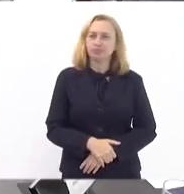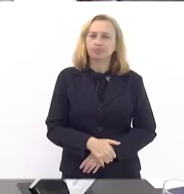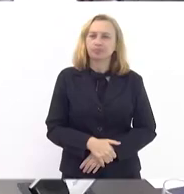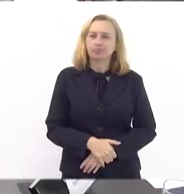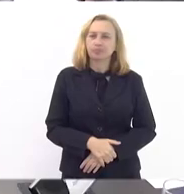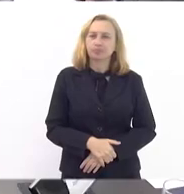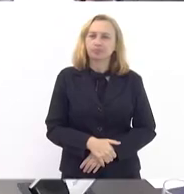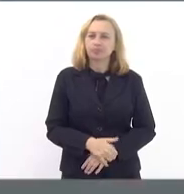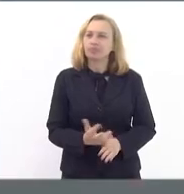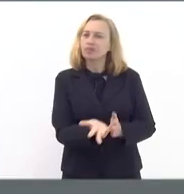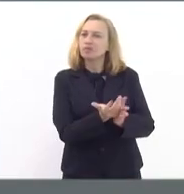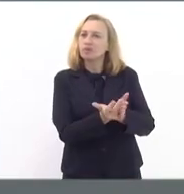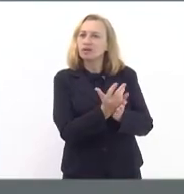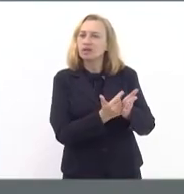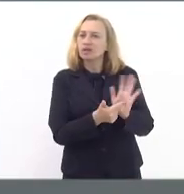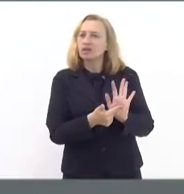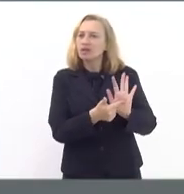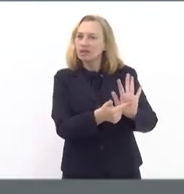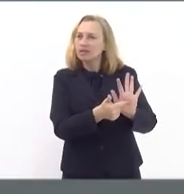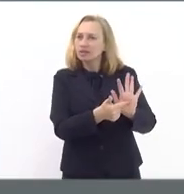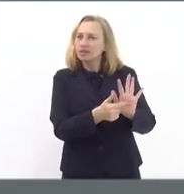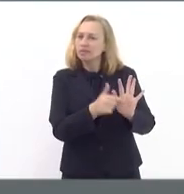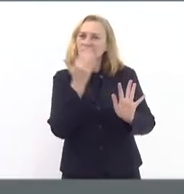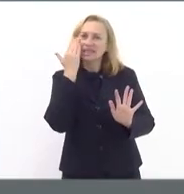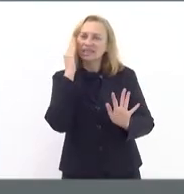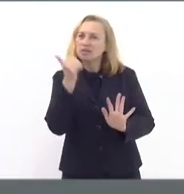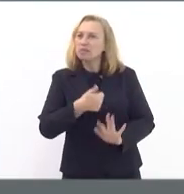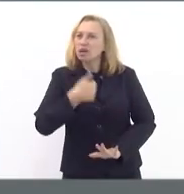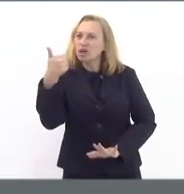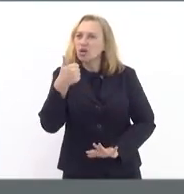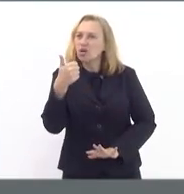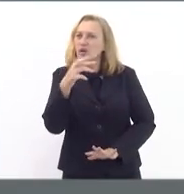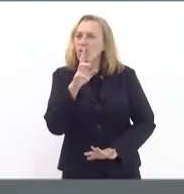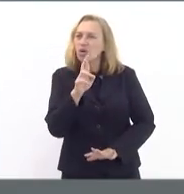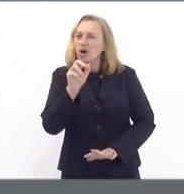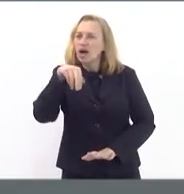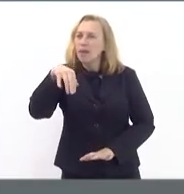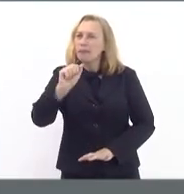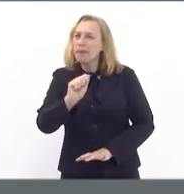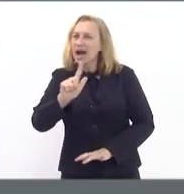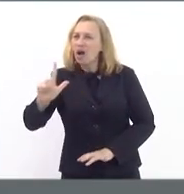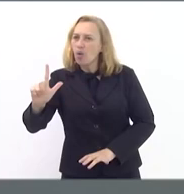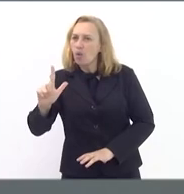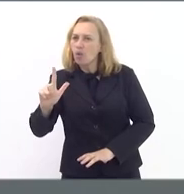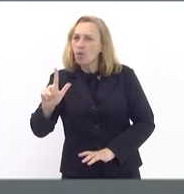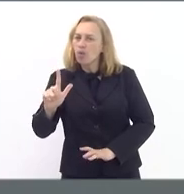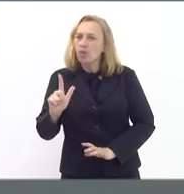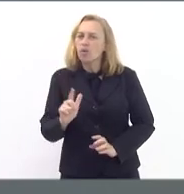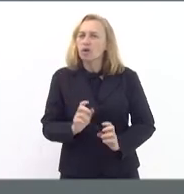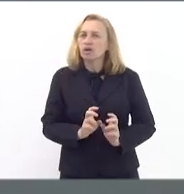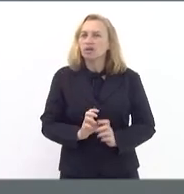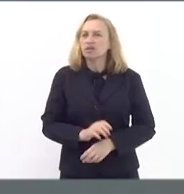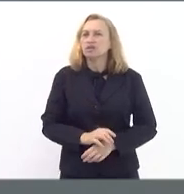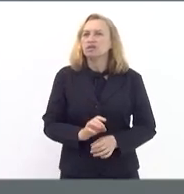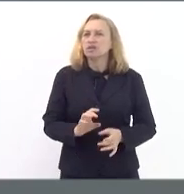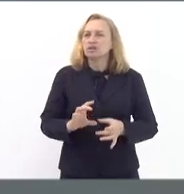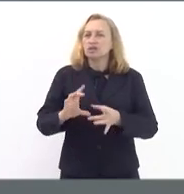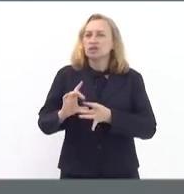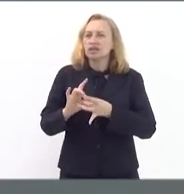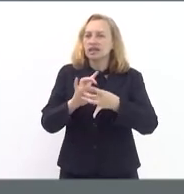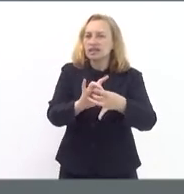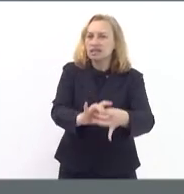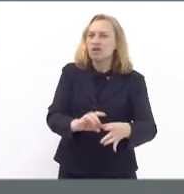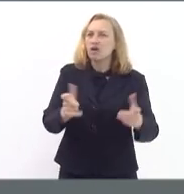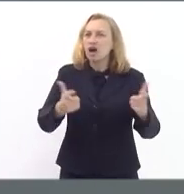e esse é o mapa de ninhada da malha dá para entender melhor os ramais fazendo indicações seus pontos de conexões